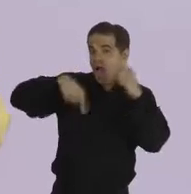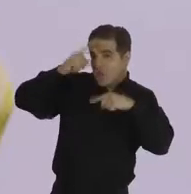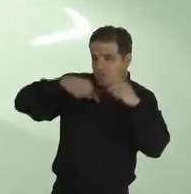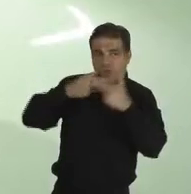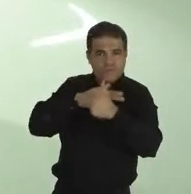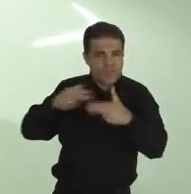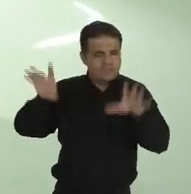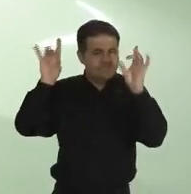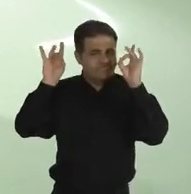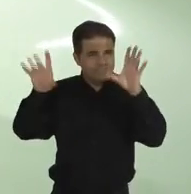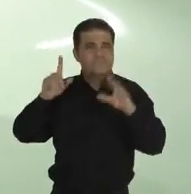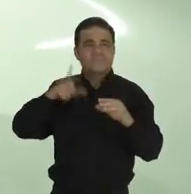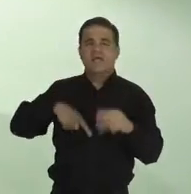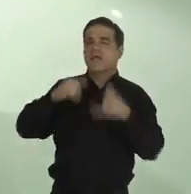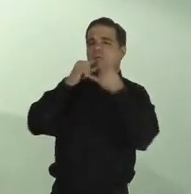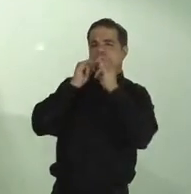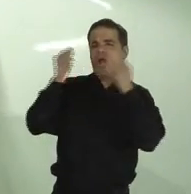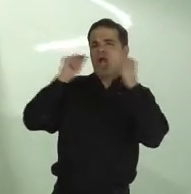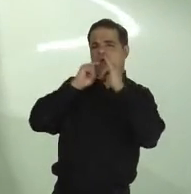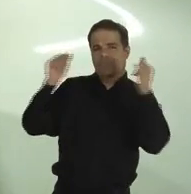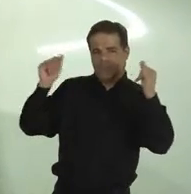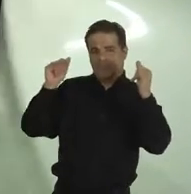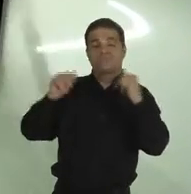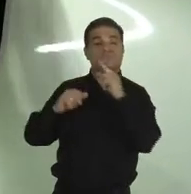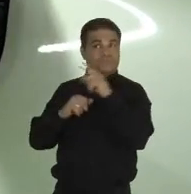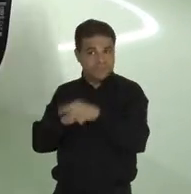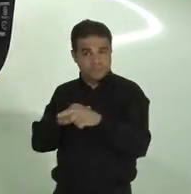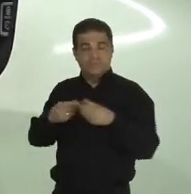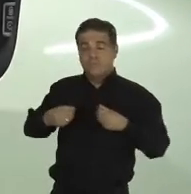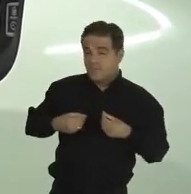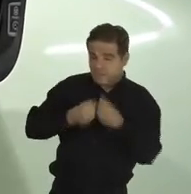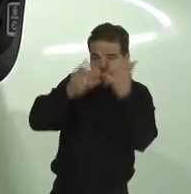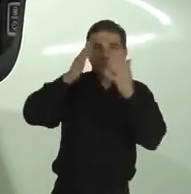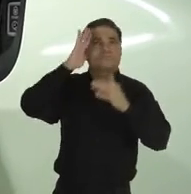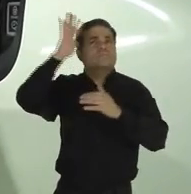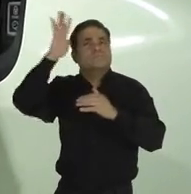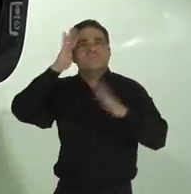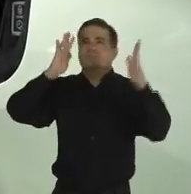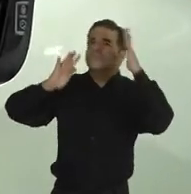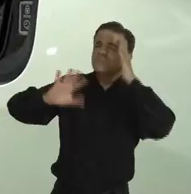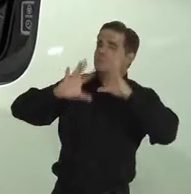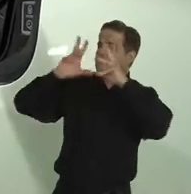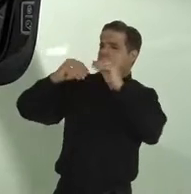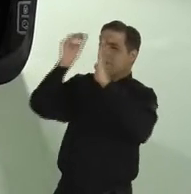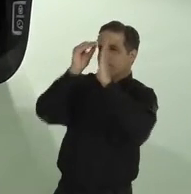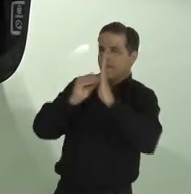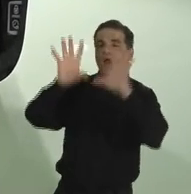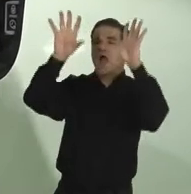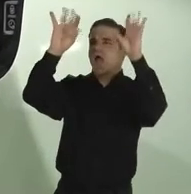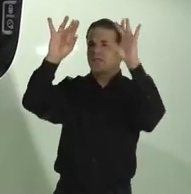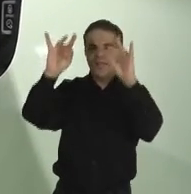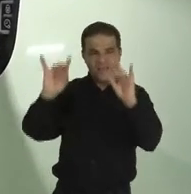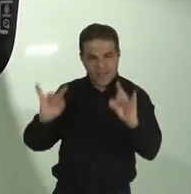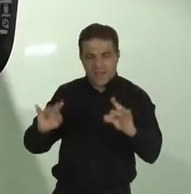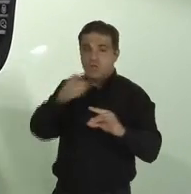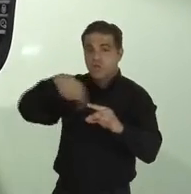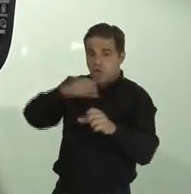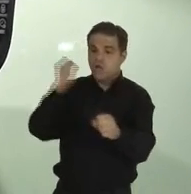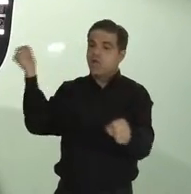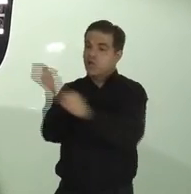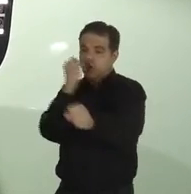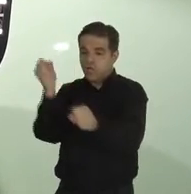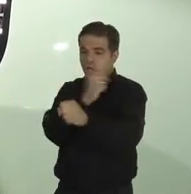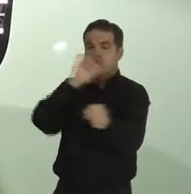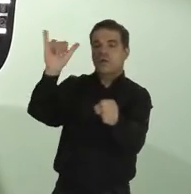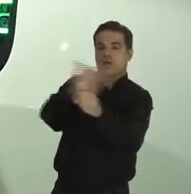novidade realmente é a eletrificação e esse lançamento foi pensado em todos os detalhes a gente construiu